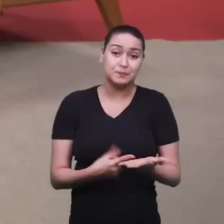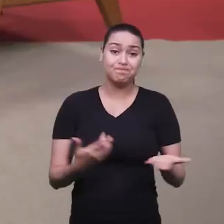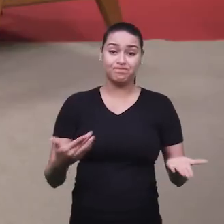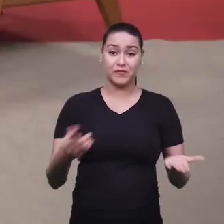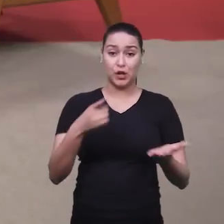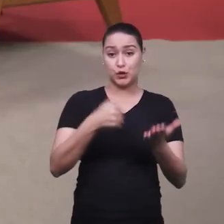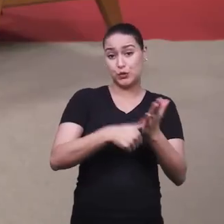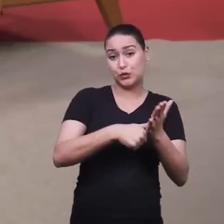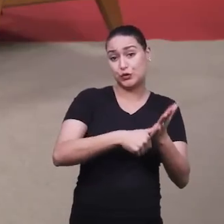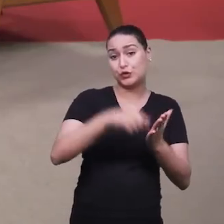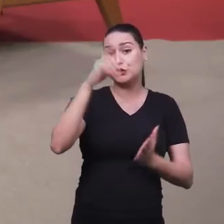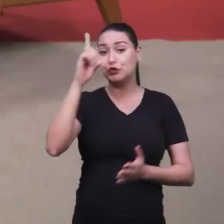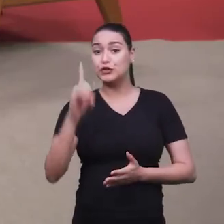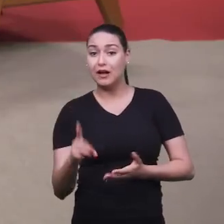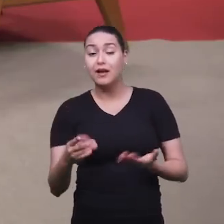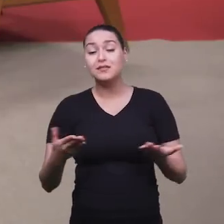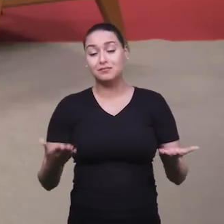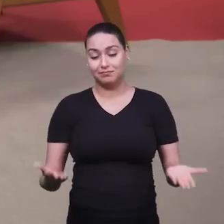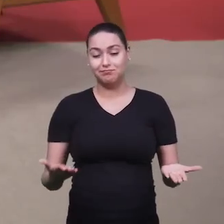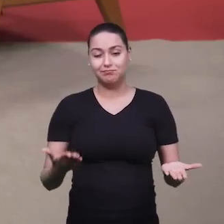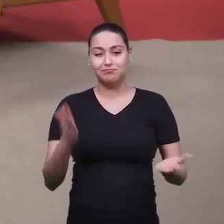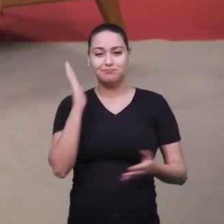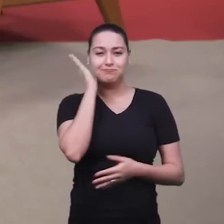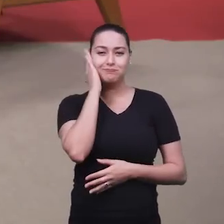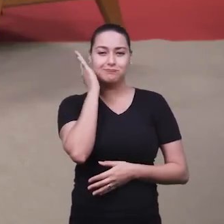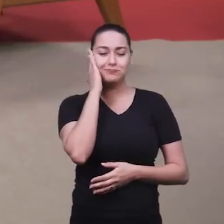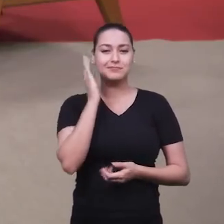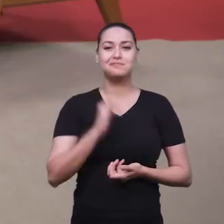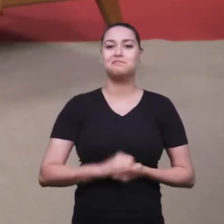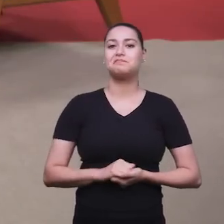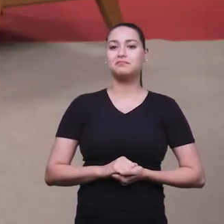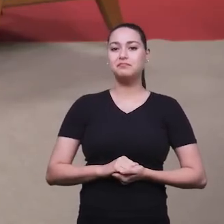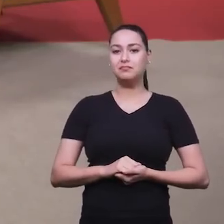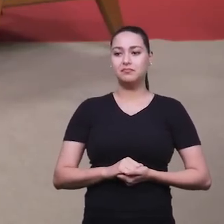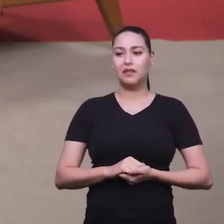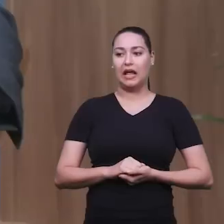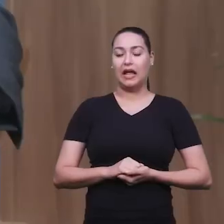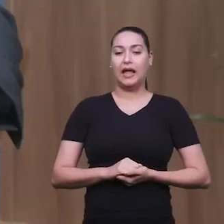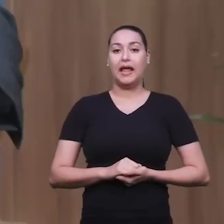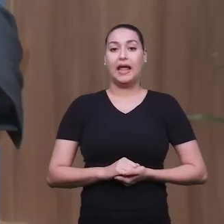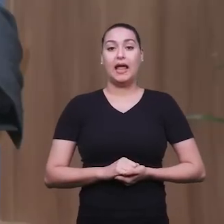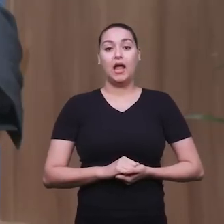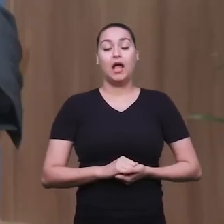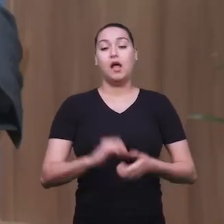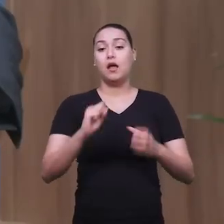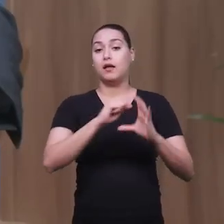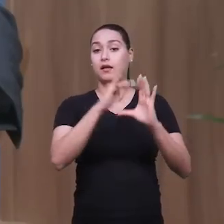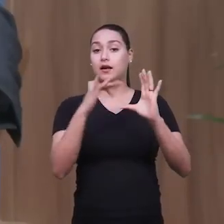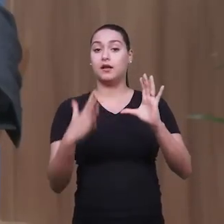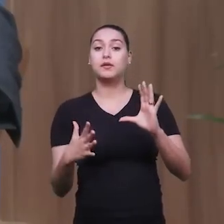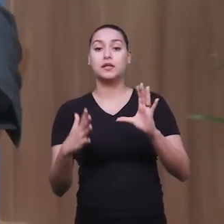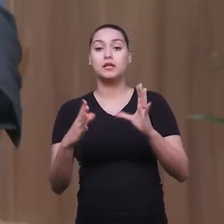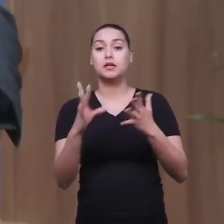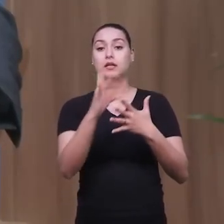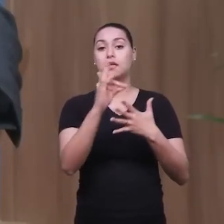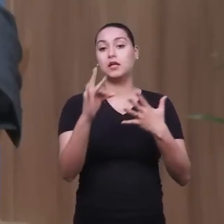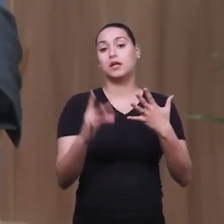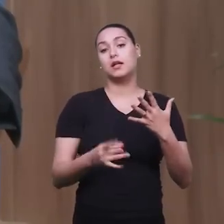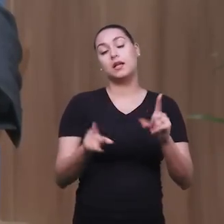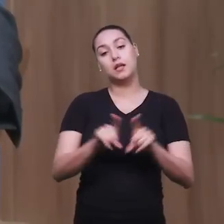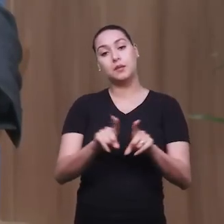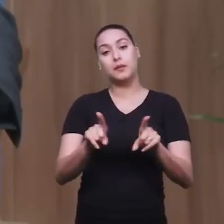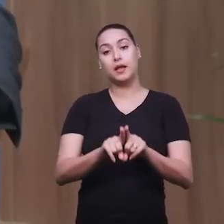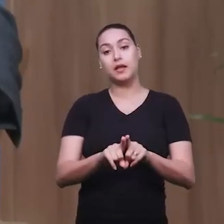celestial. No dia que essa questão foi apresentada, eu cheguei a comentar lá na transmissão, um aspecto interessante também